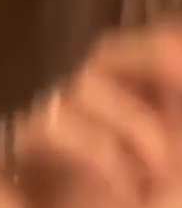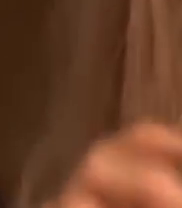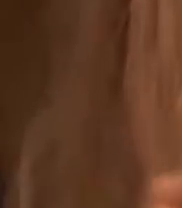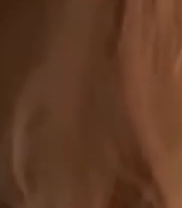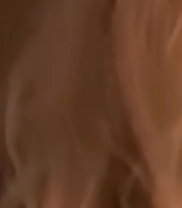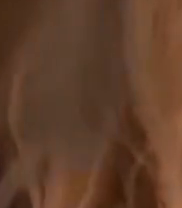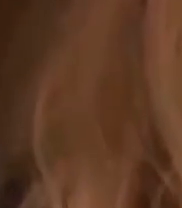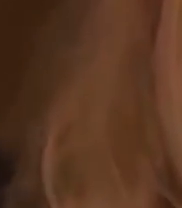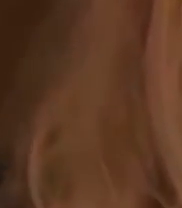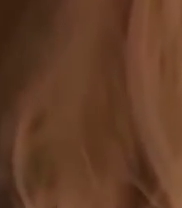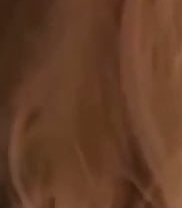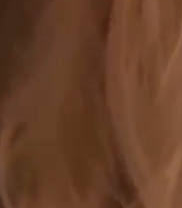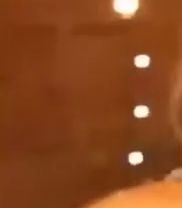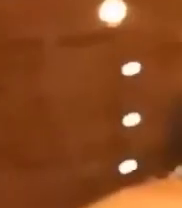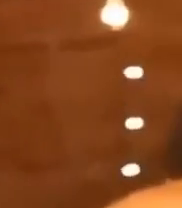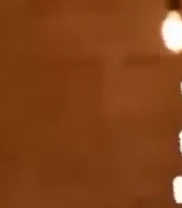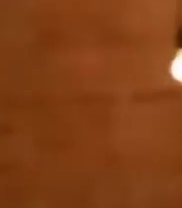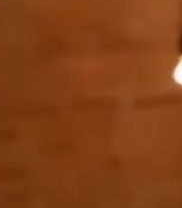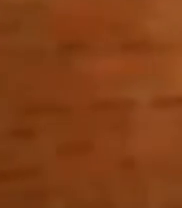Vamos lá.